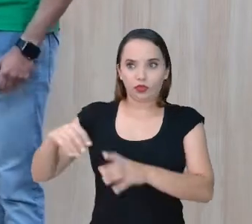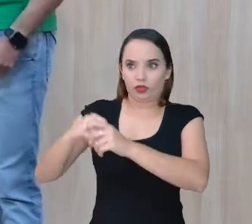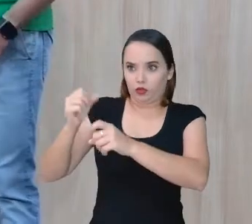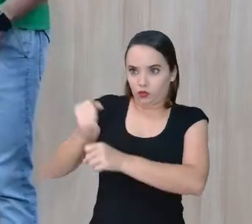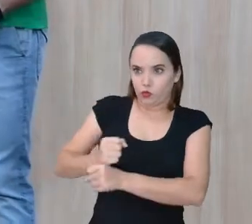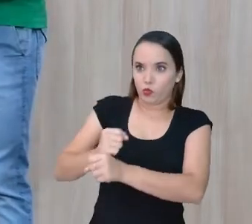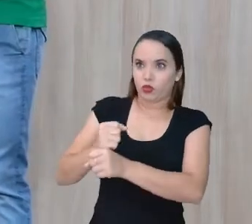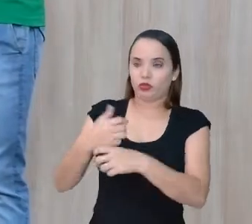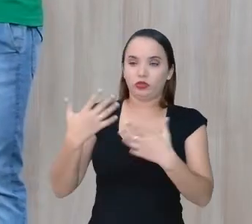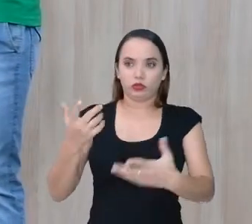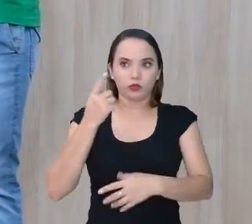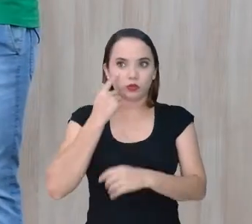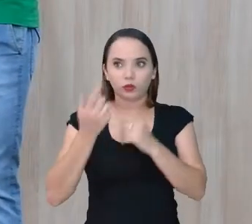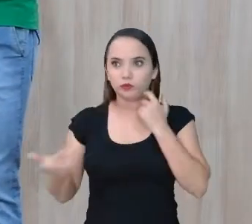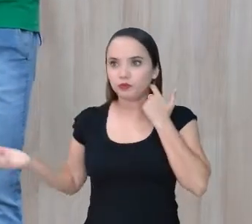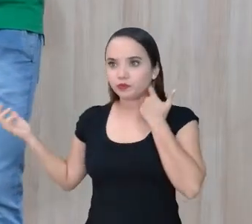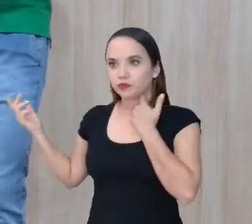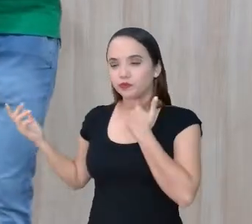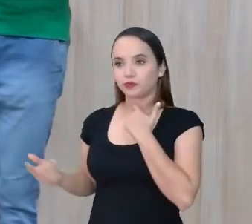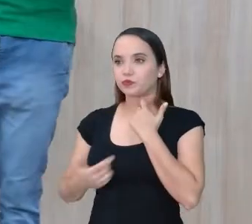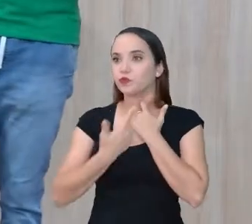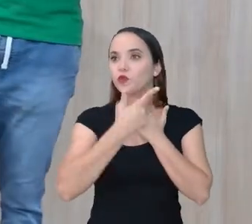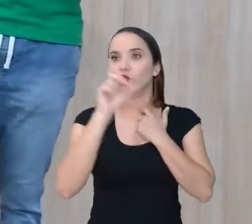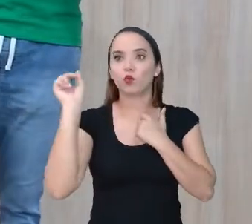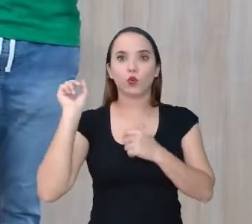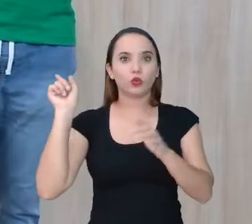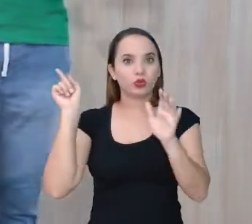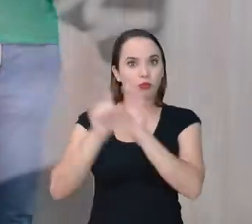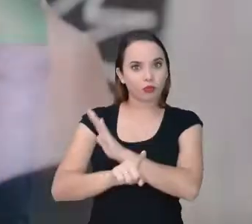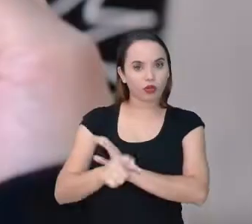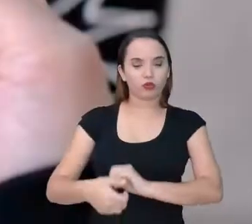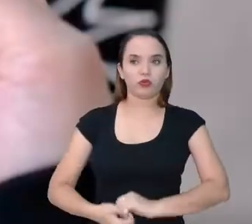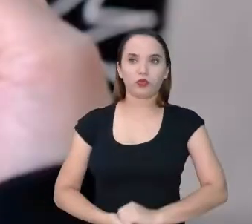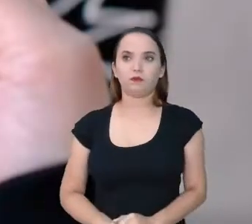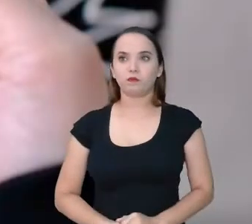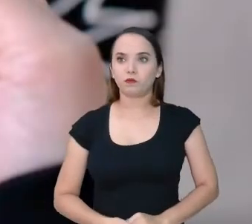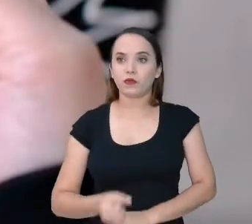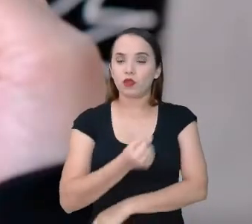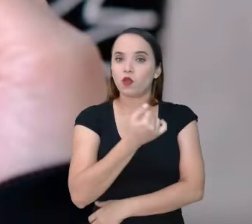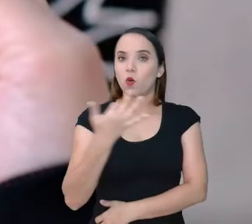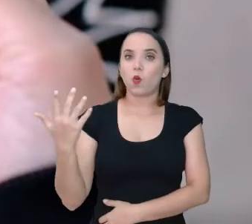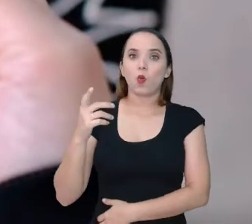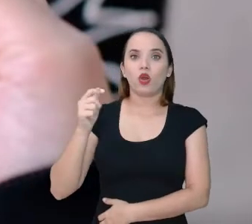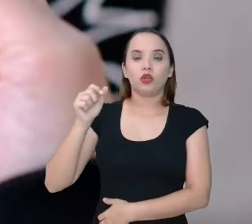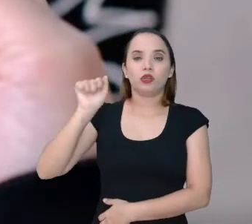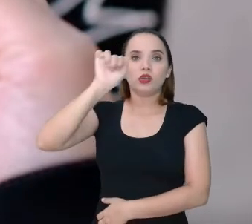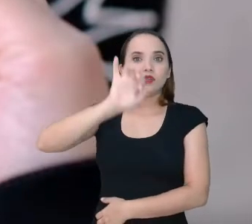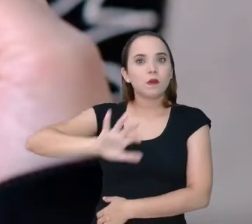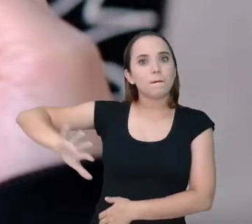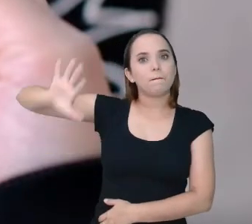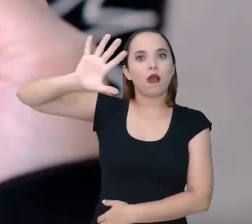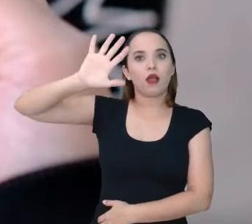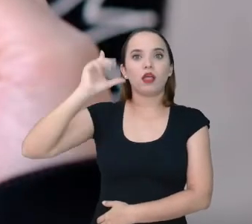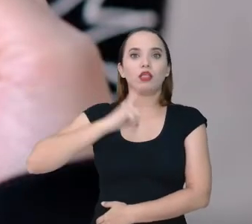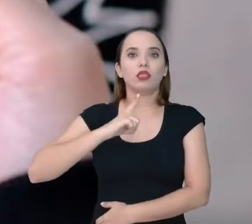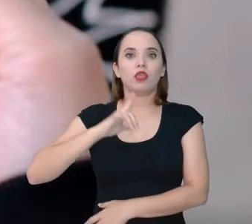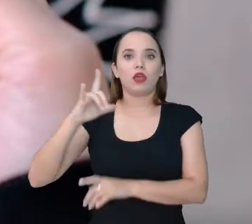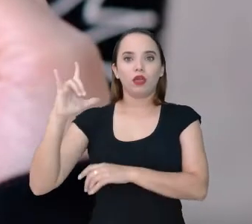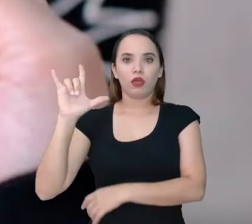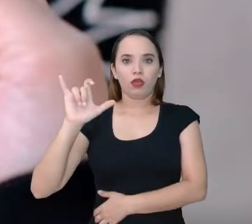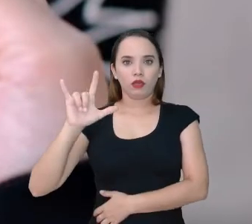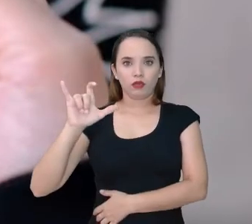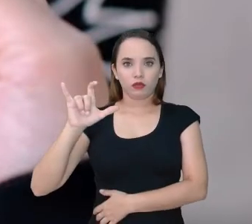Eu tenho aí, ó, próxima pergunta. Quantas fotos a gente tem no Instagram?